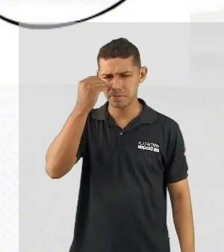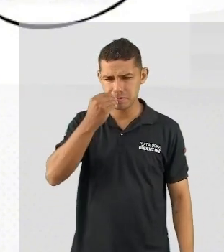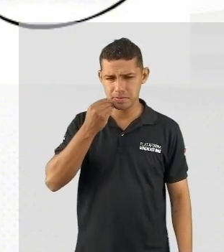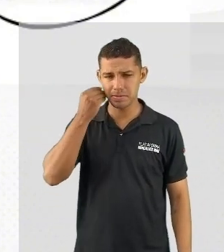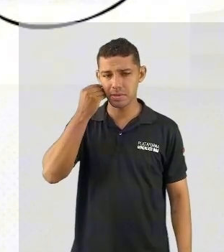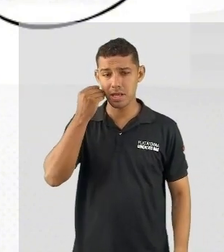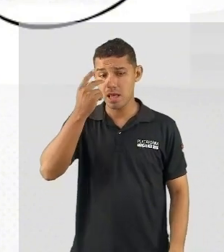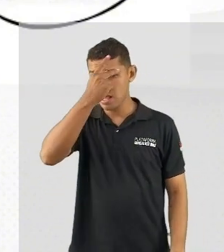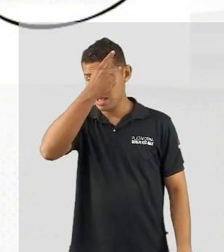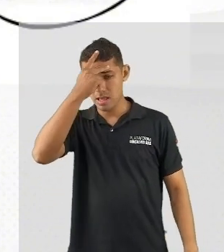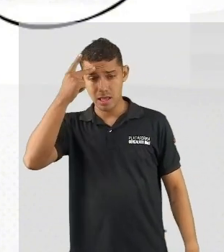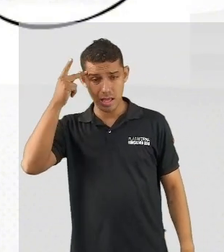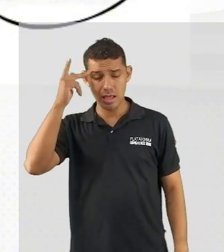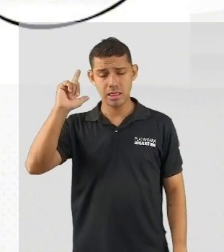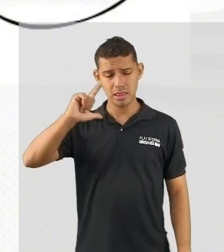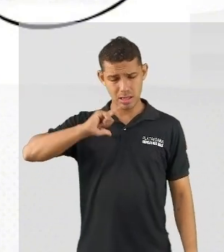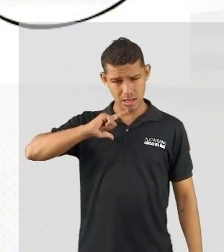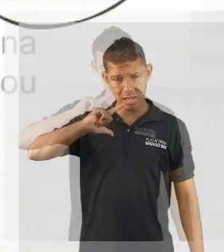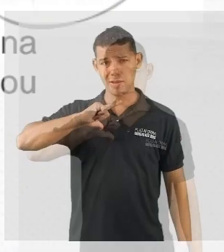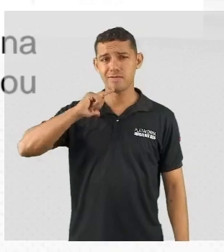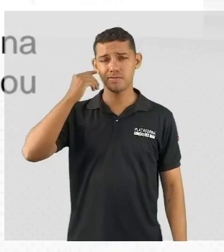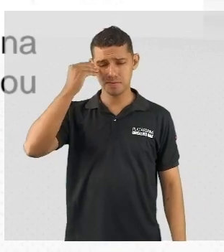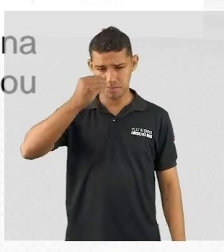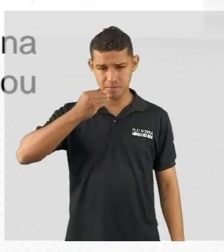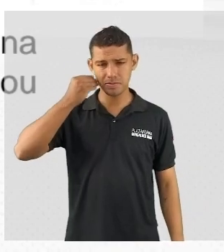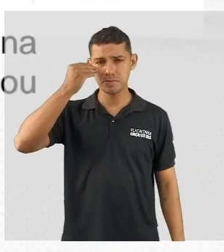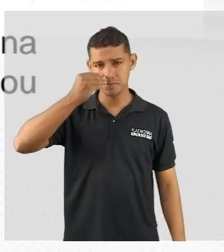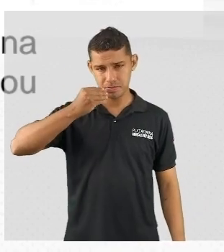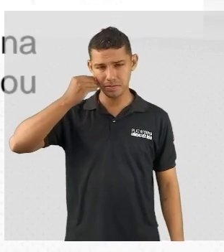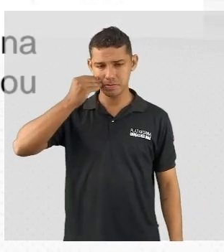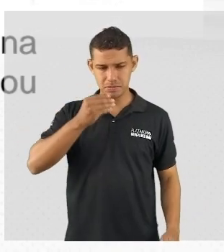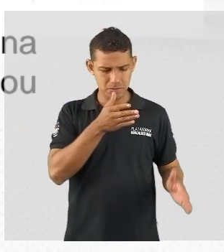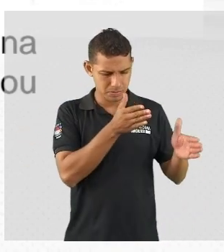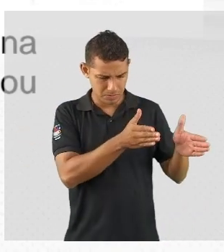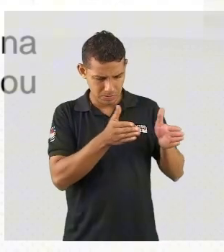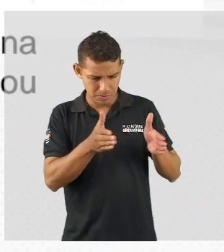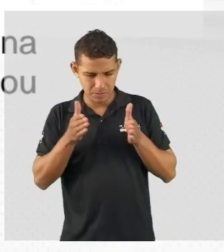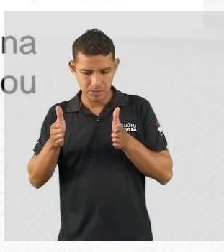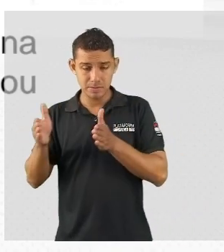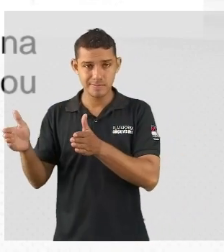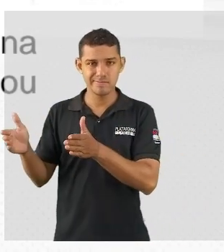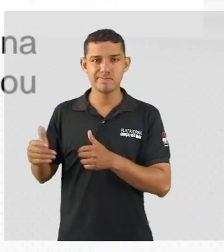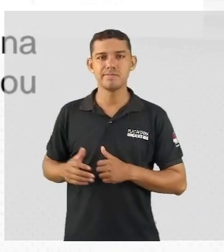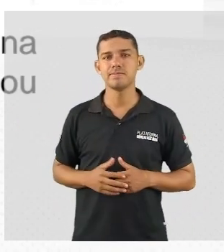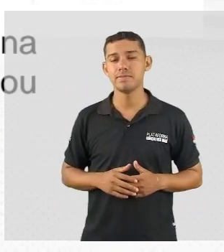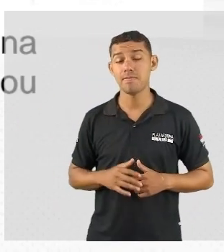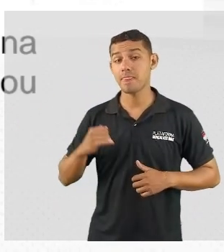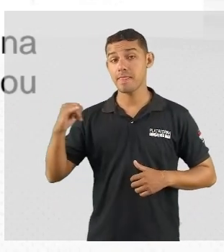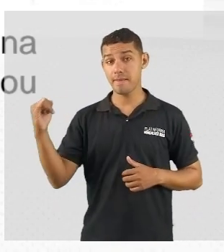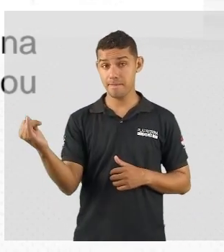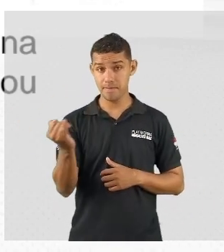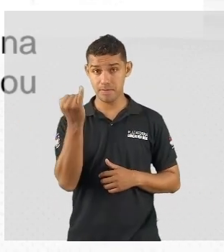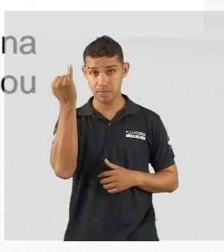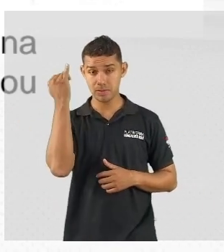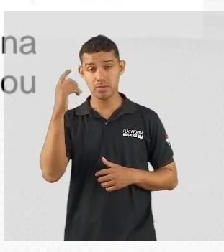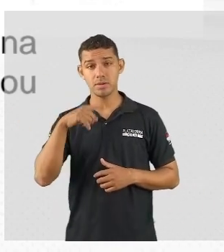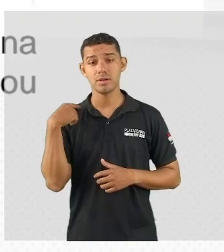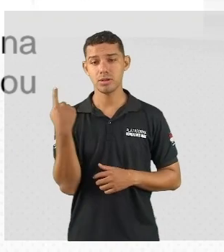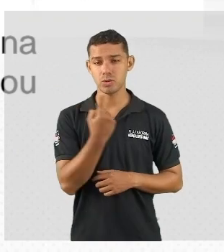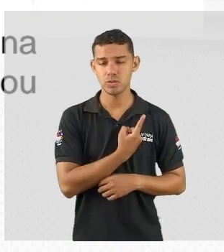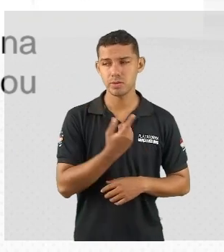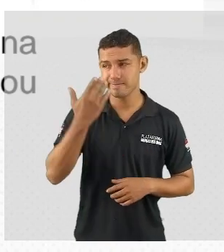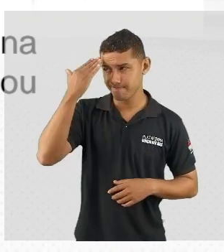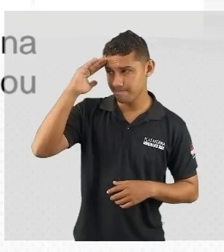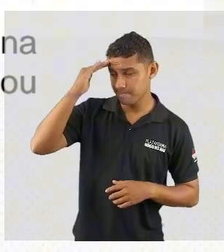As pessoas tiveram experiências com cada um desses períodos. Então é importante para nós entendermos